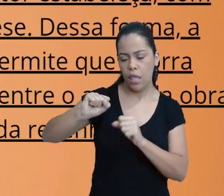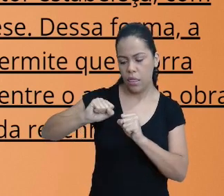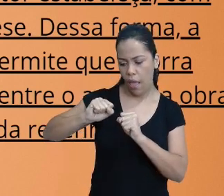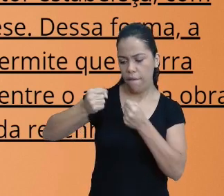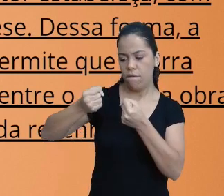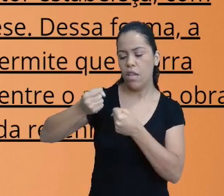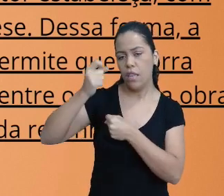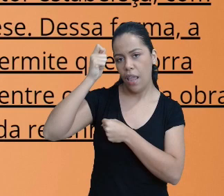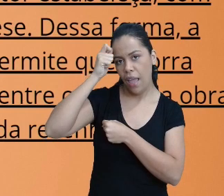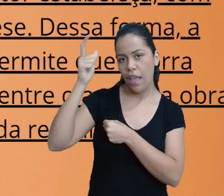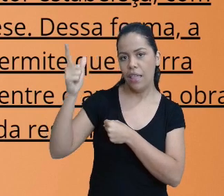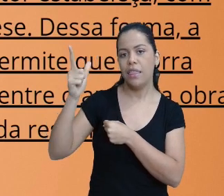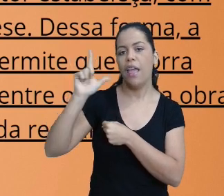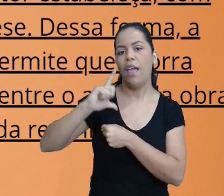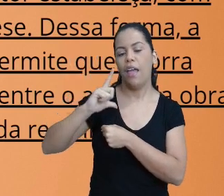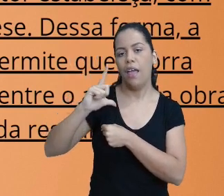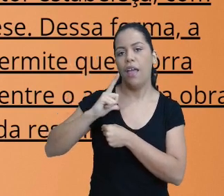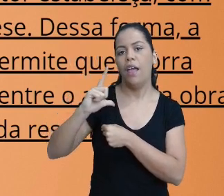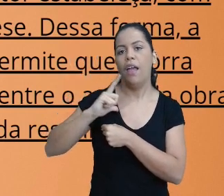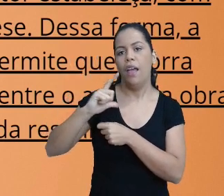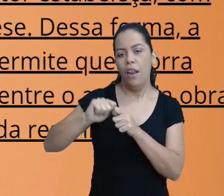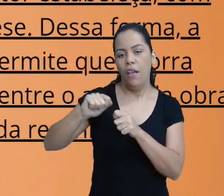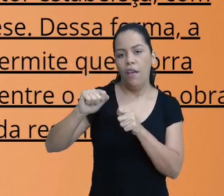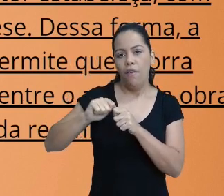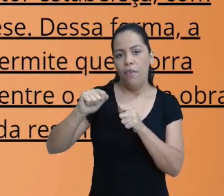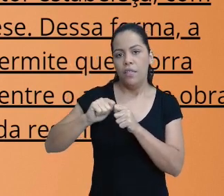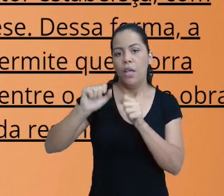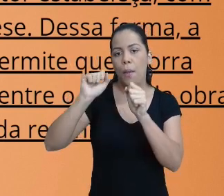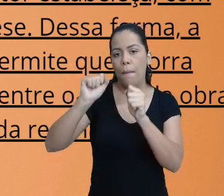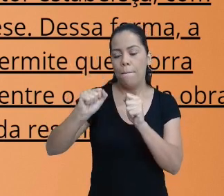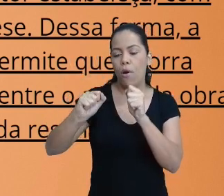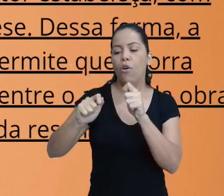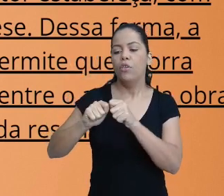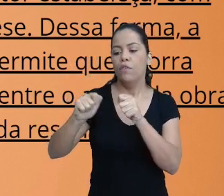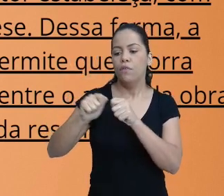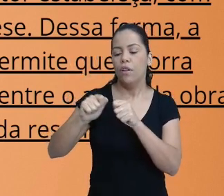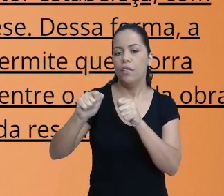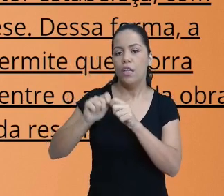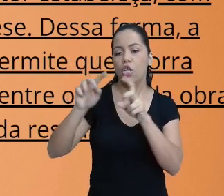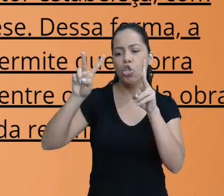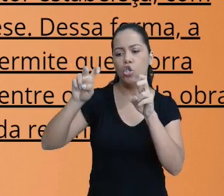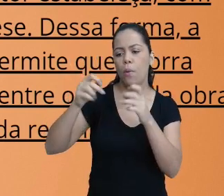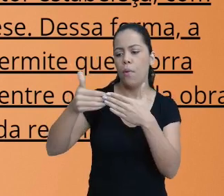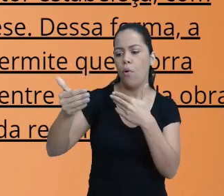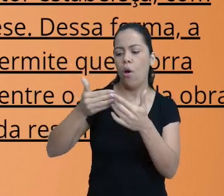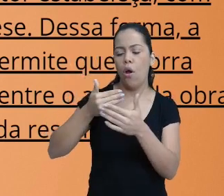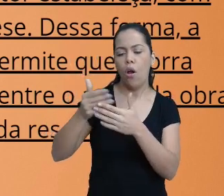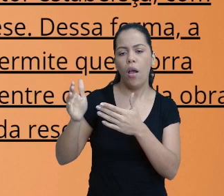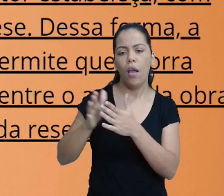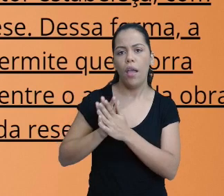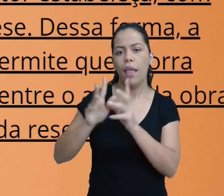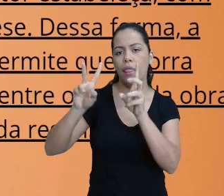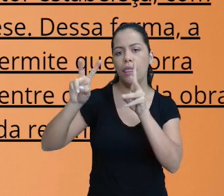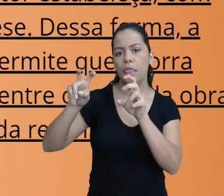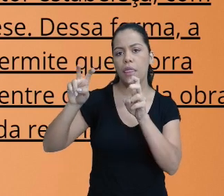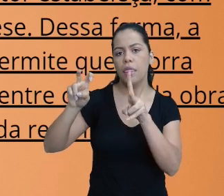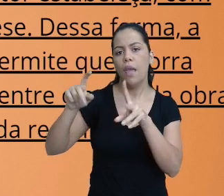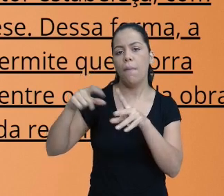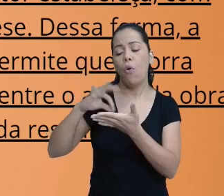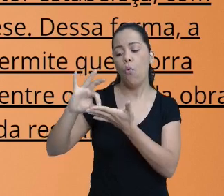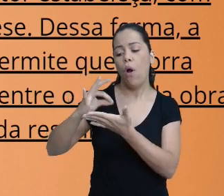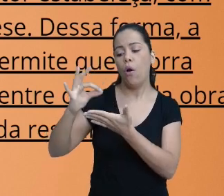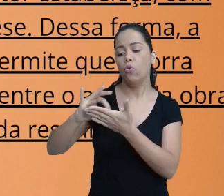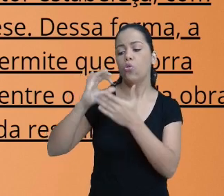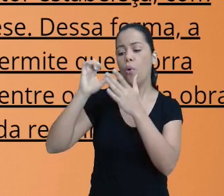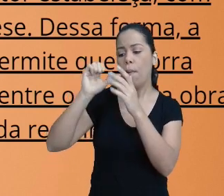uma construção argumentativa em relação ao tema tratado, permitindo, inclusive, que o autor estabeleça, com base nele,